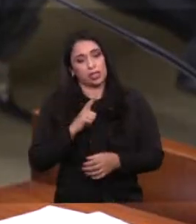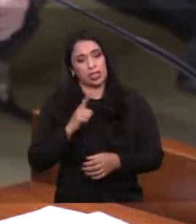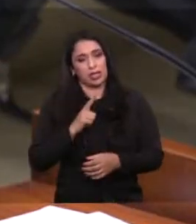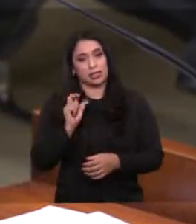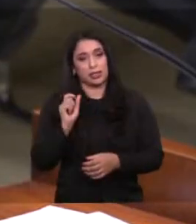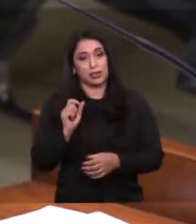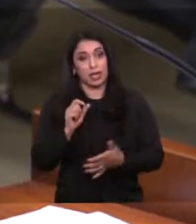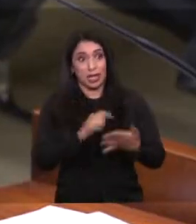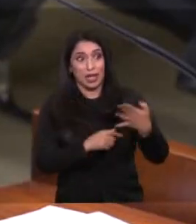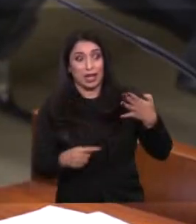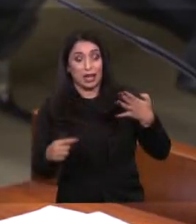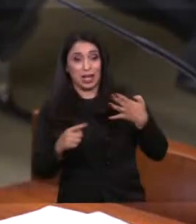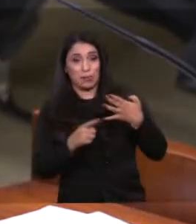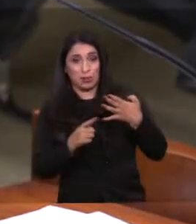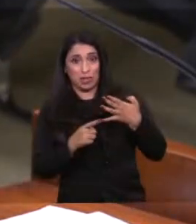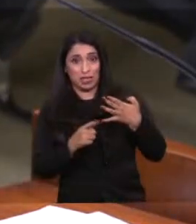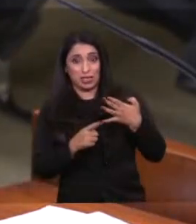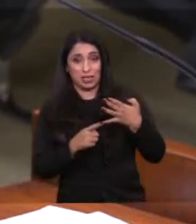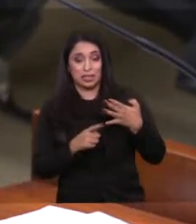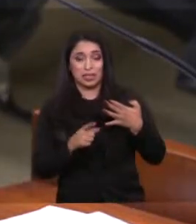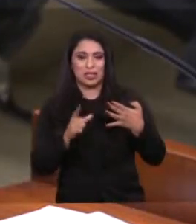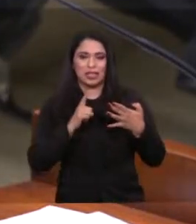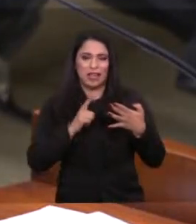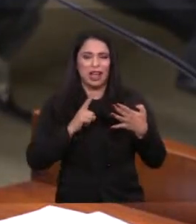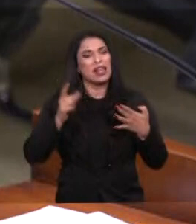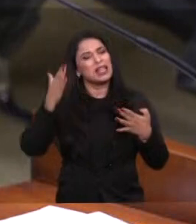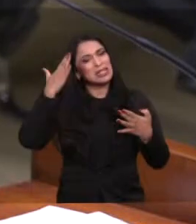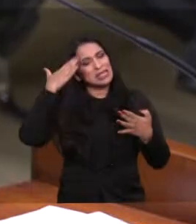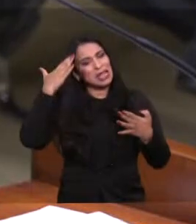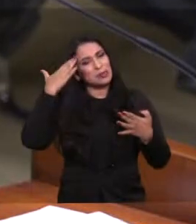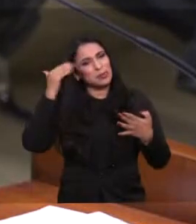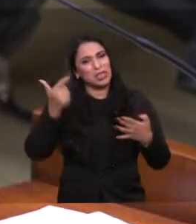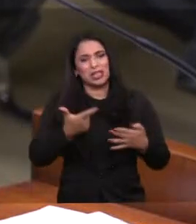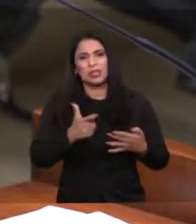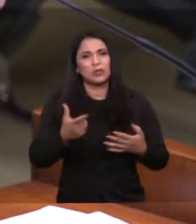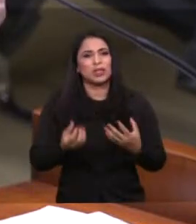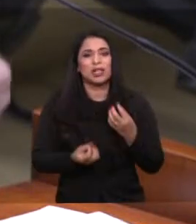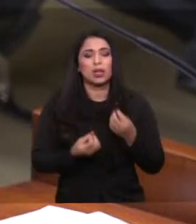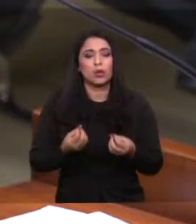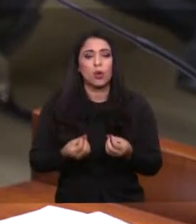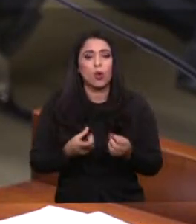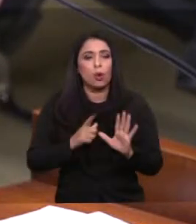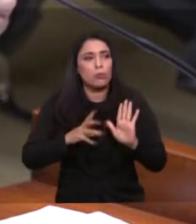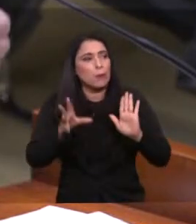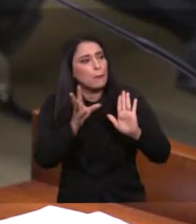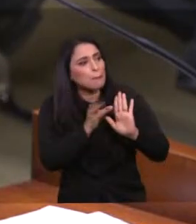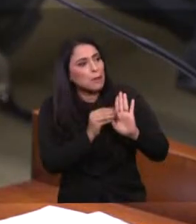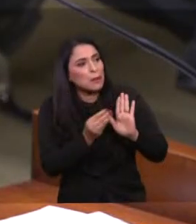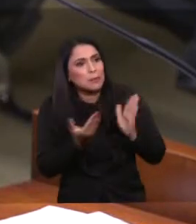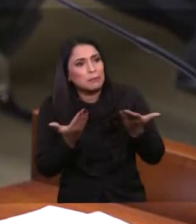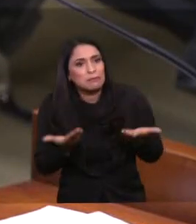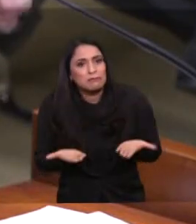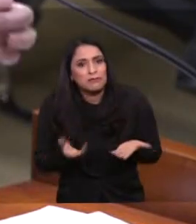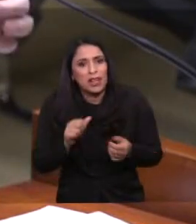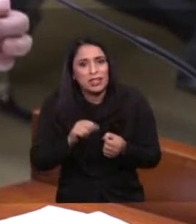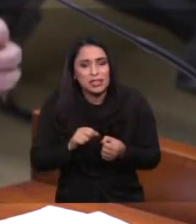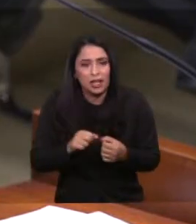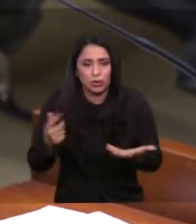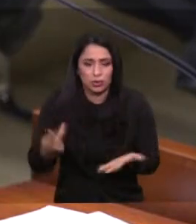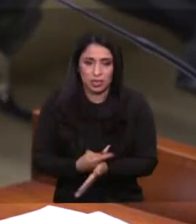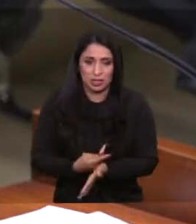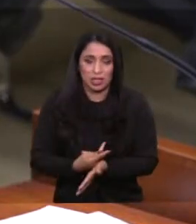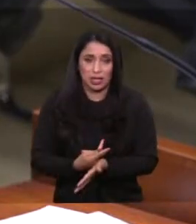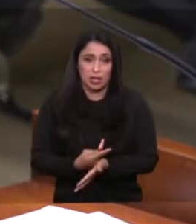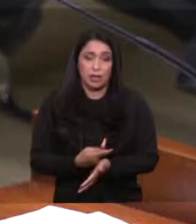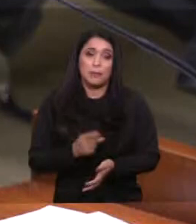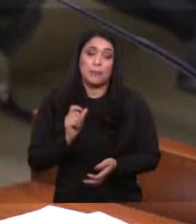na primeira instância, onde o legislador sabia que não teria condições materiais de implementar, fez surgir